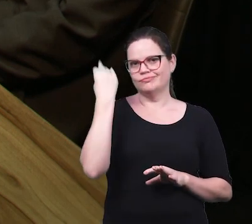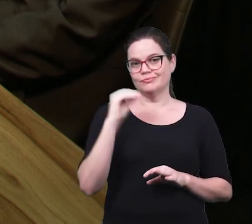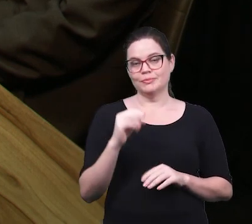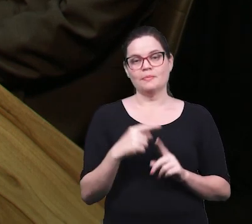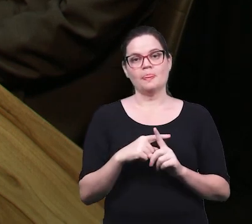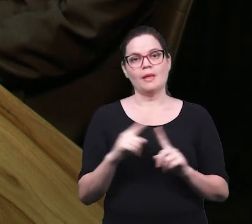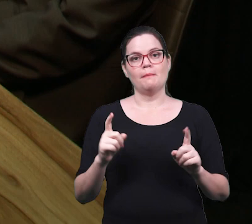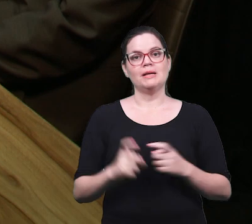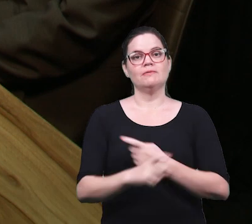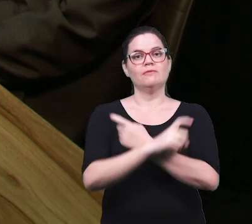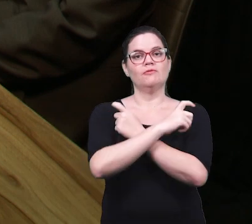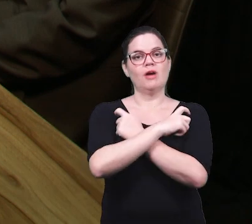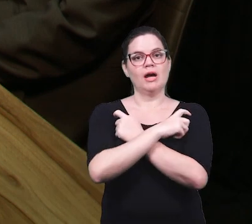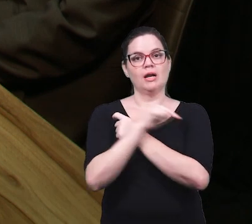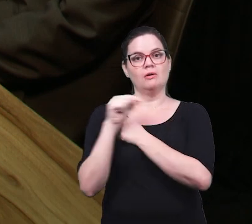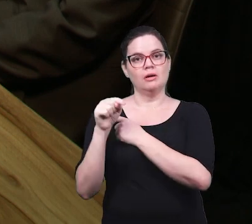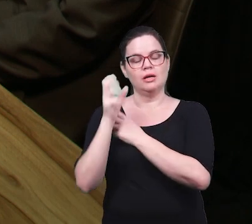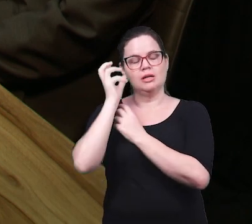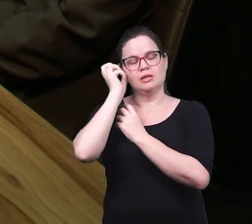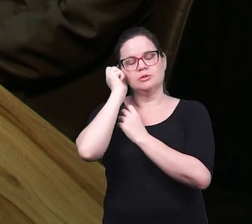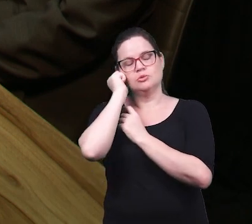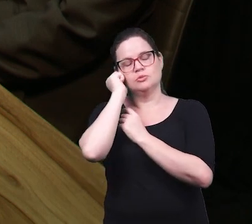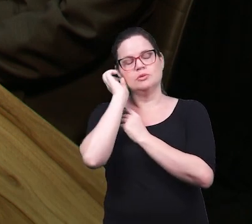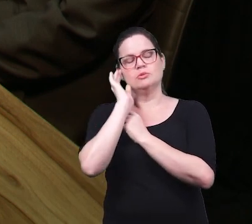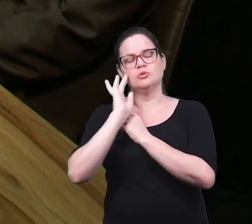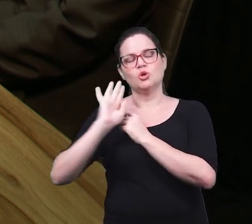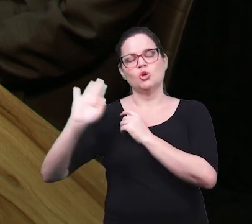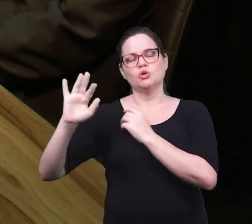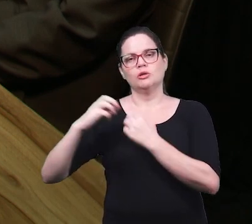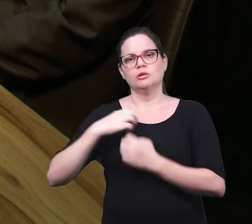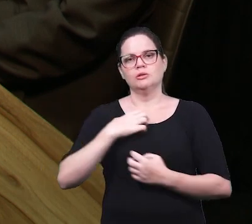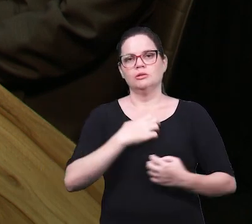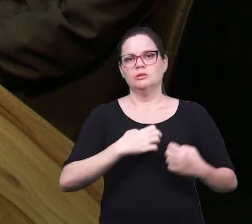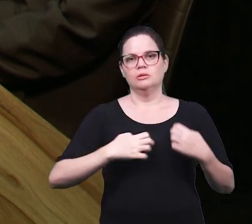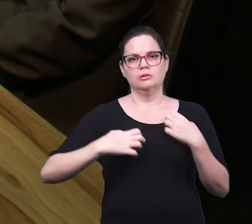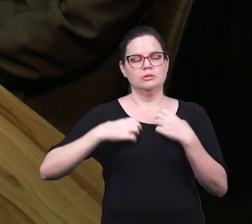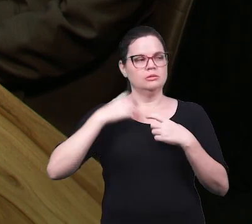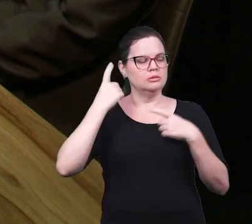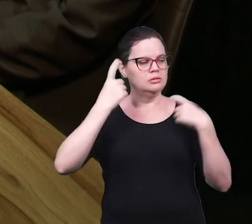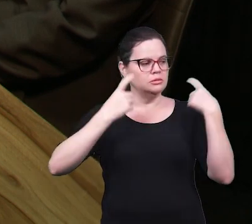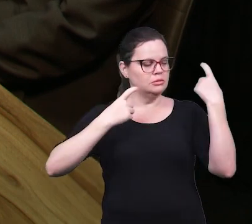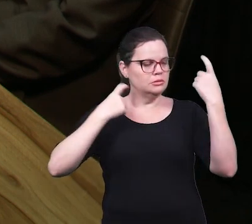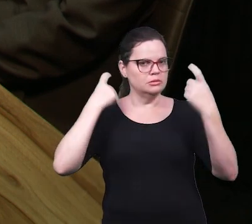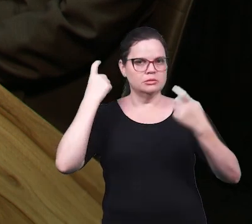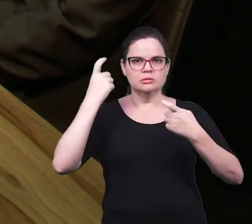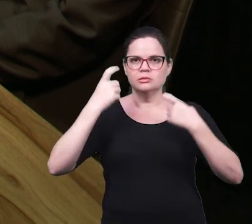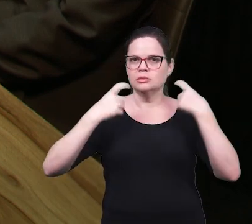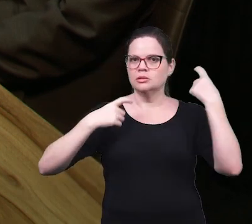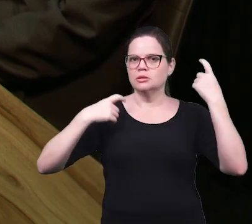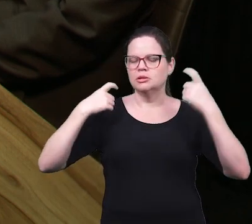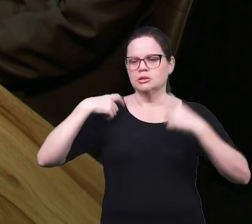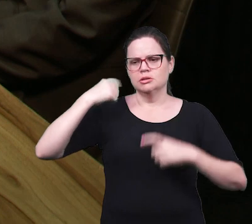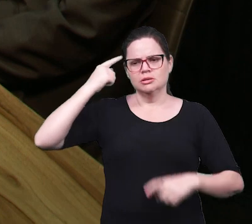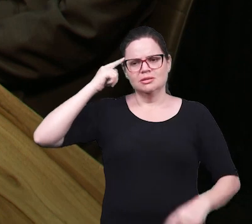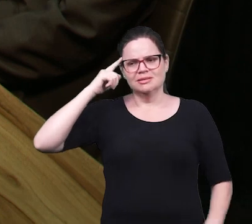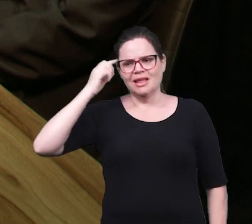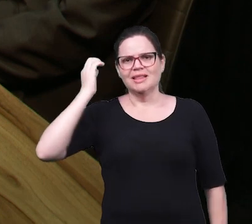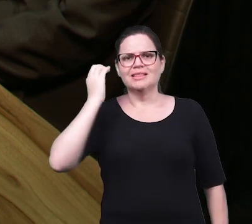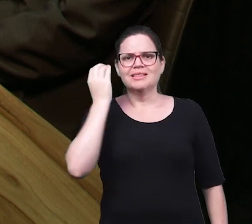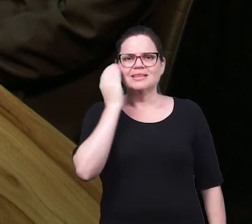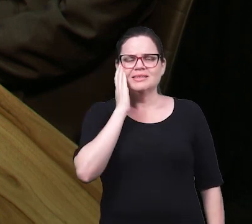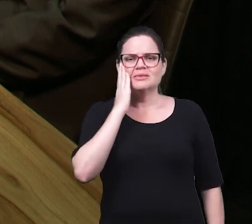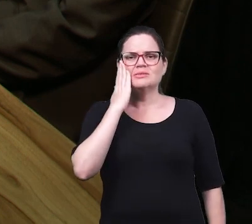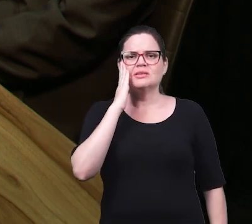próprio Faraó, tem um sonho que atormentou, que deixou Faraó muito, vamos assim